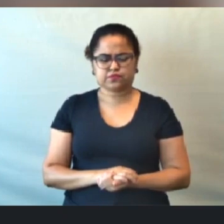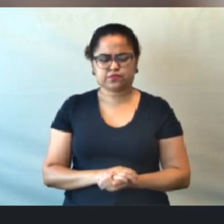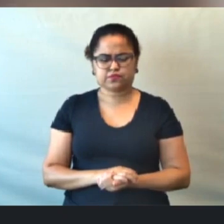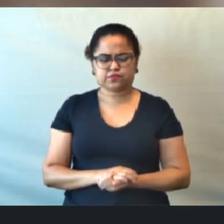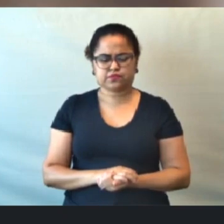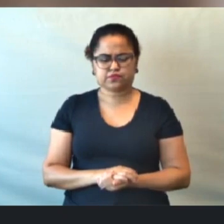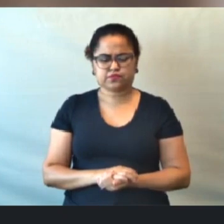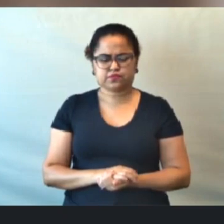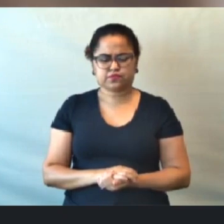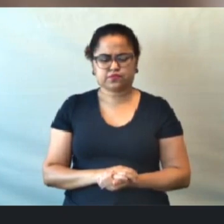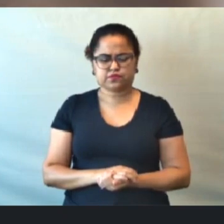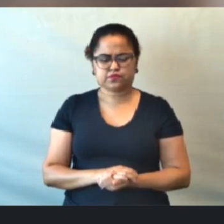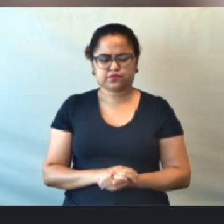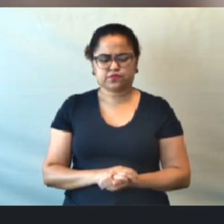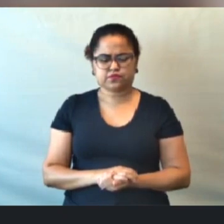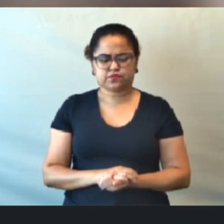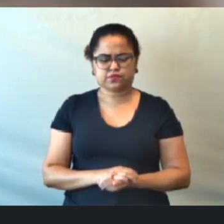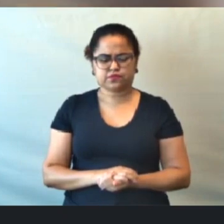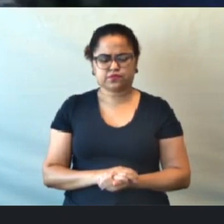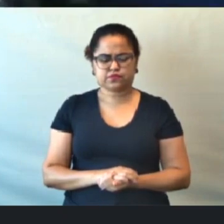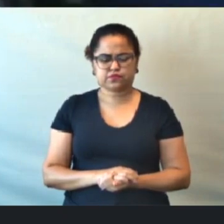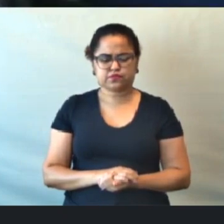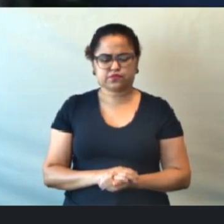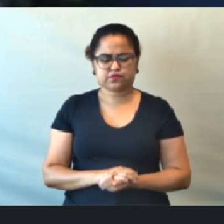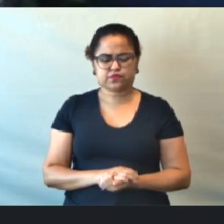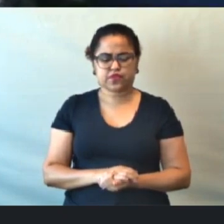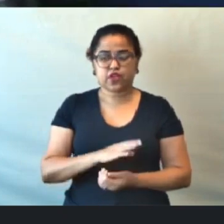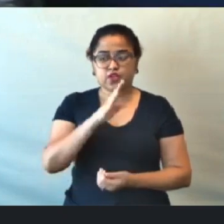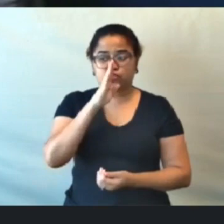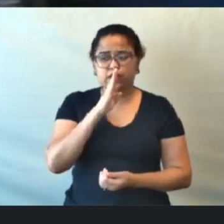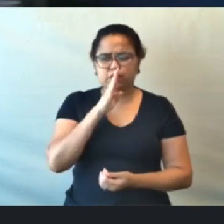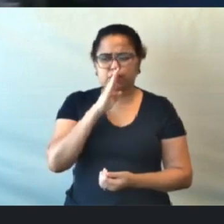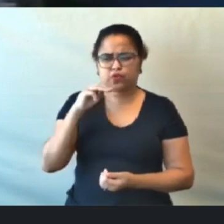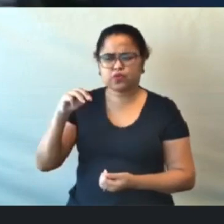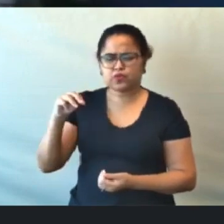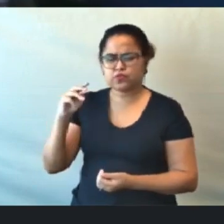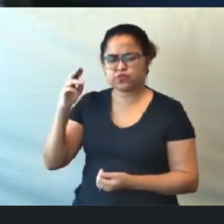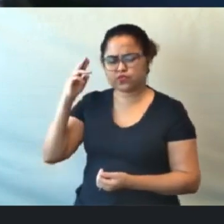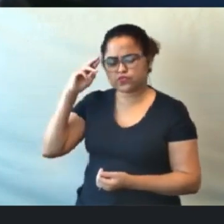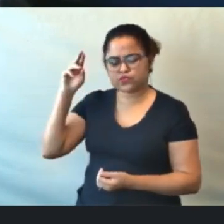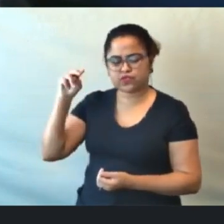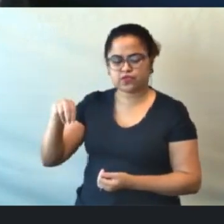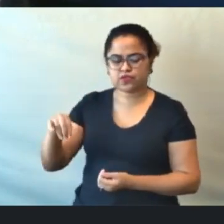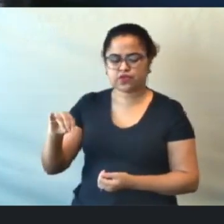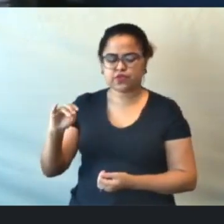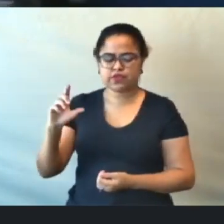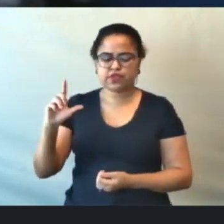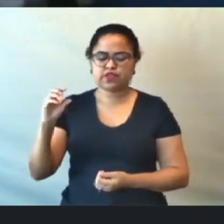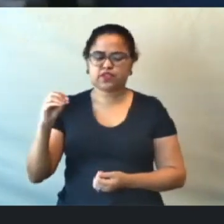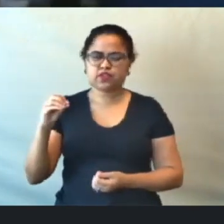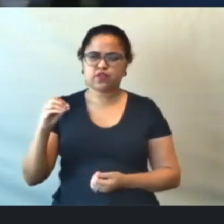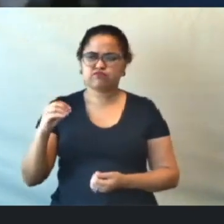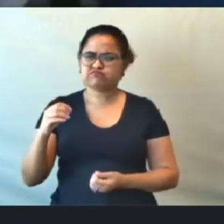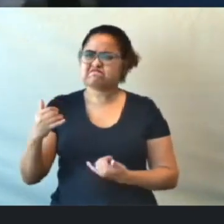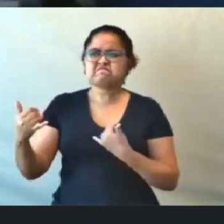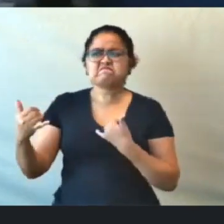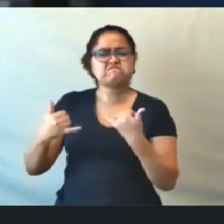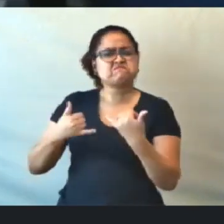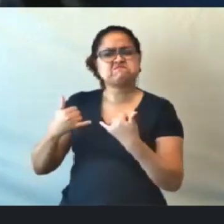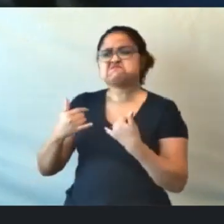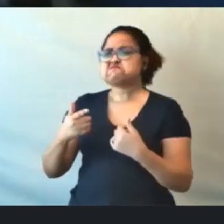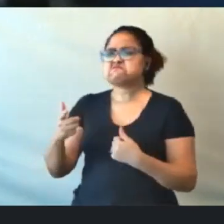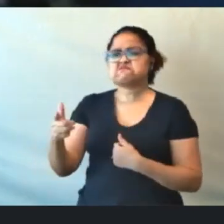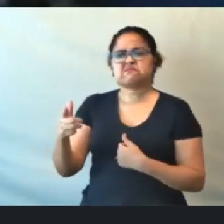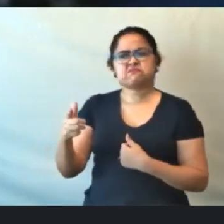O senhor está mudo, seu Nilo. Eu não tenho essa informação específica